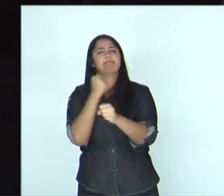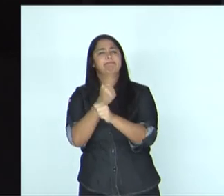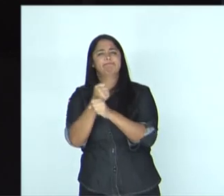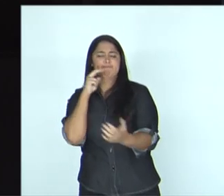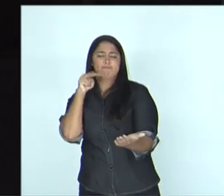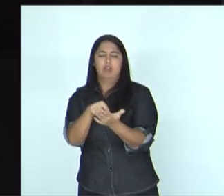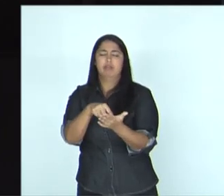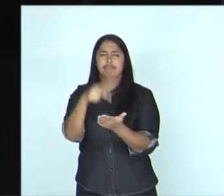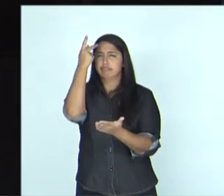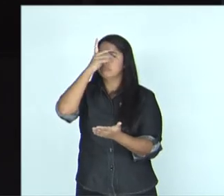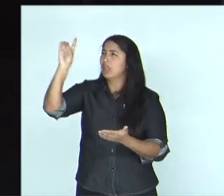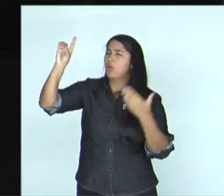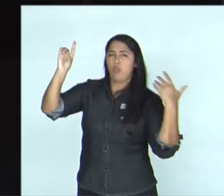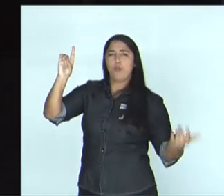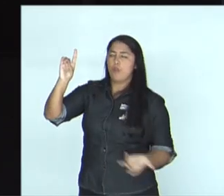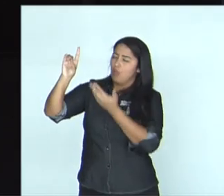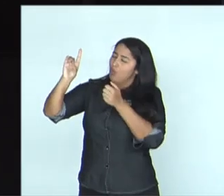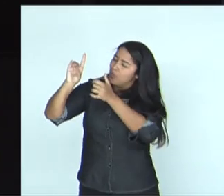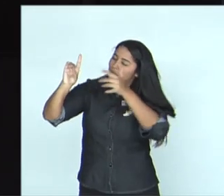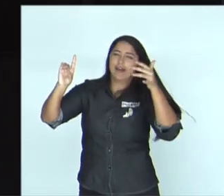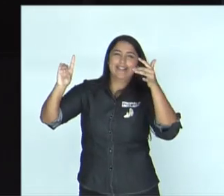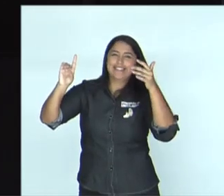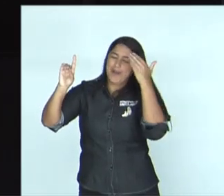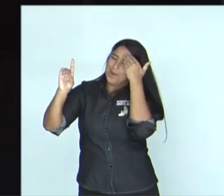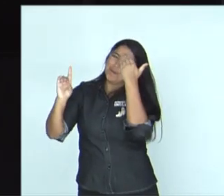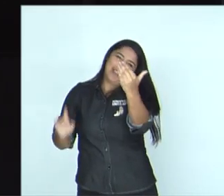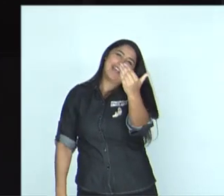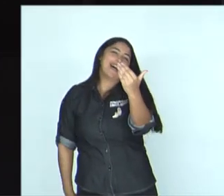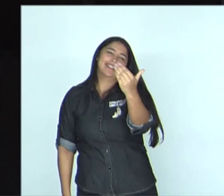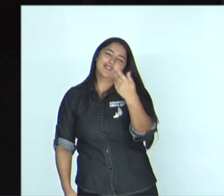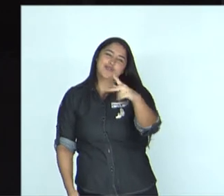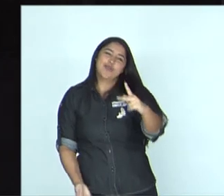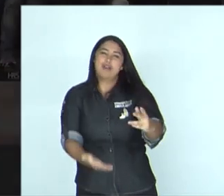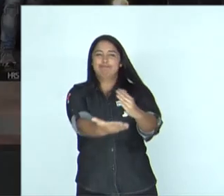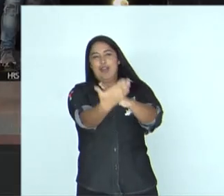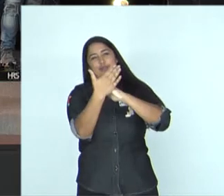continue para a glória de Deus. Muito obrigado pela sua ajuda, que Deus multiplique sobre a tua vida.